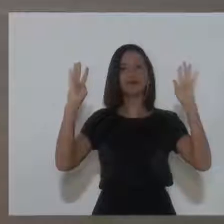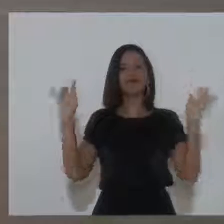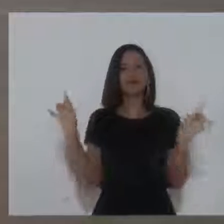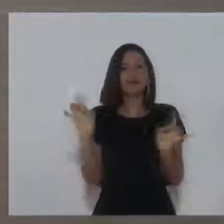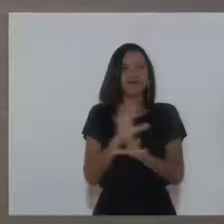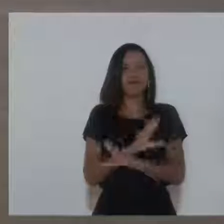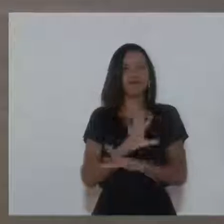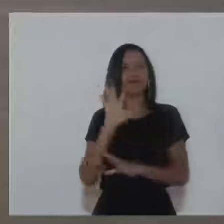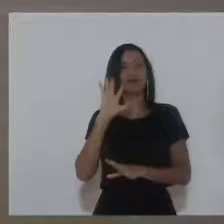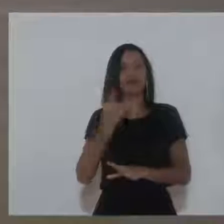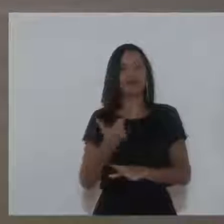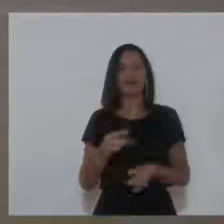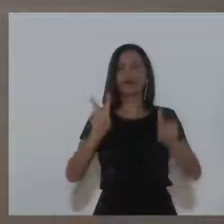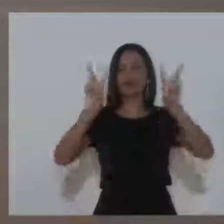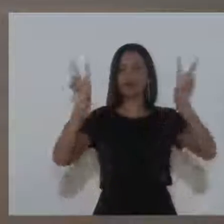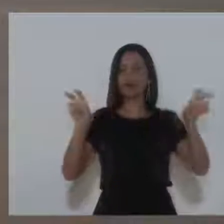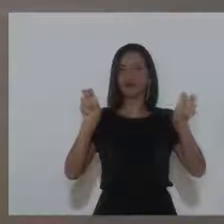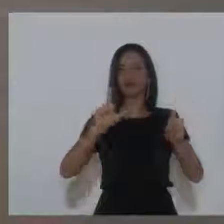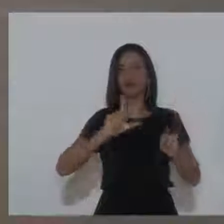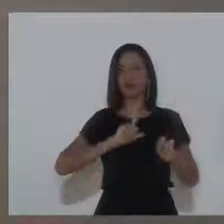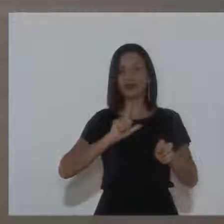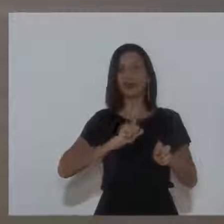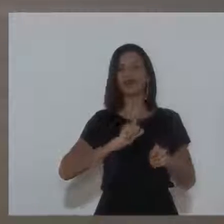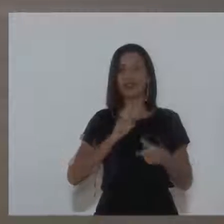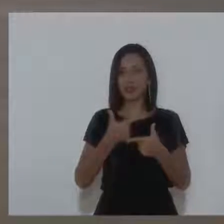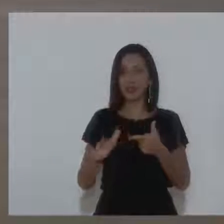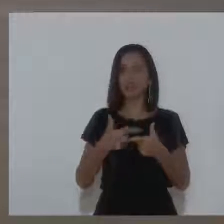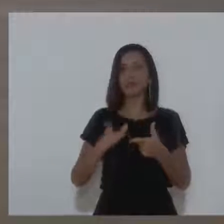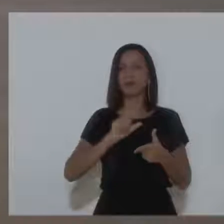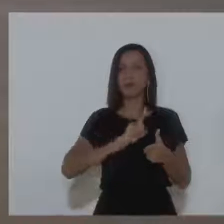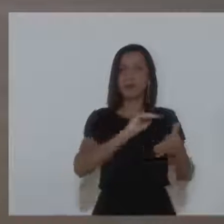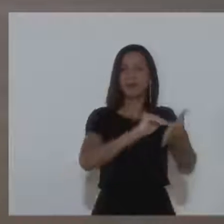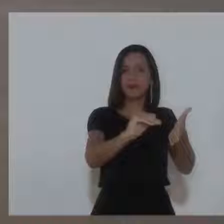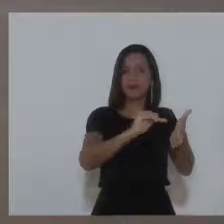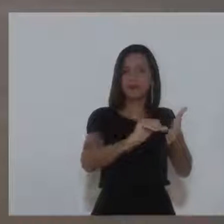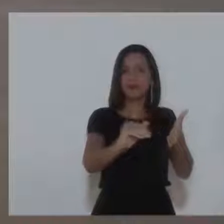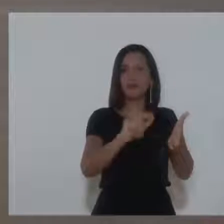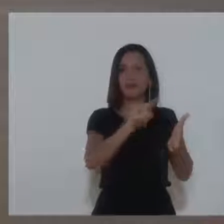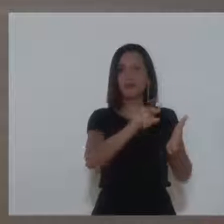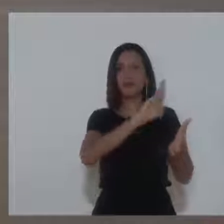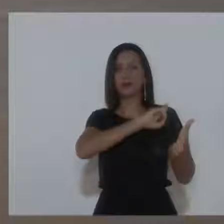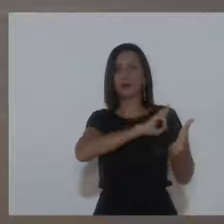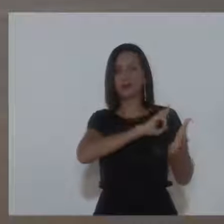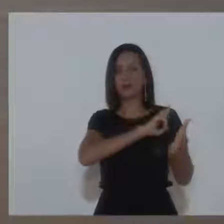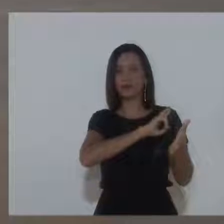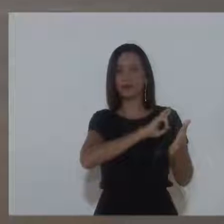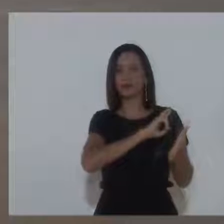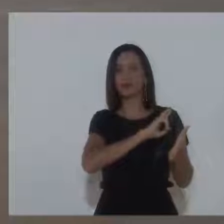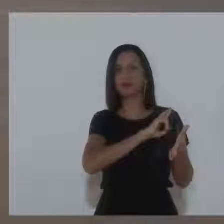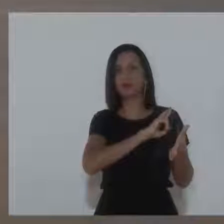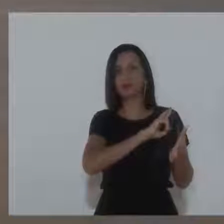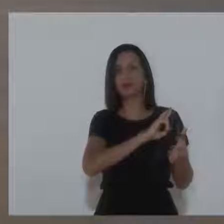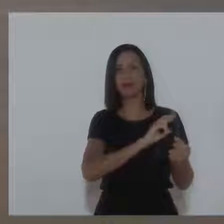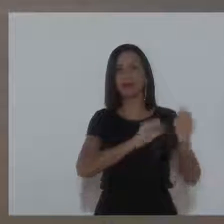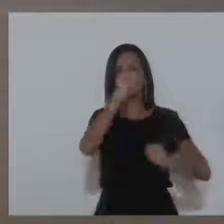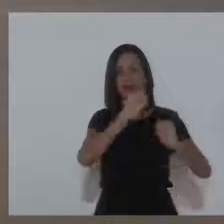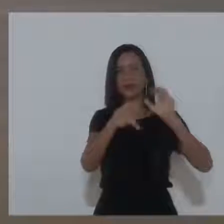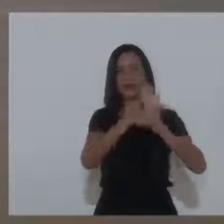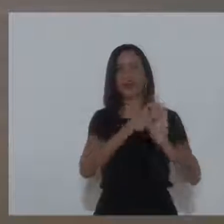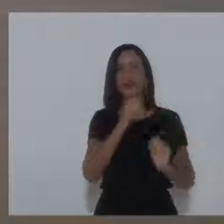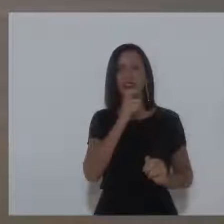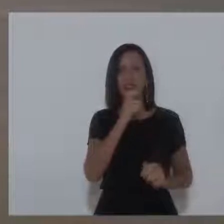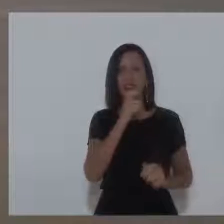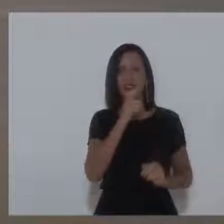resolveu alguns assuntos que era pendente a secretaria, ou seja, a superintendência da Sanebave. Outros assuntos importantes